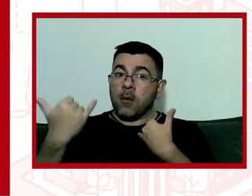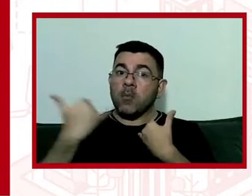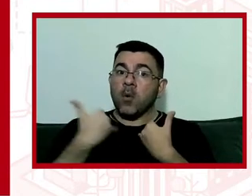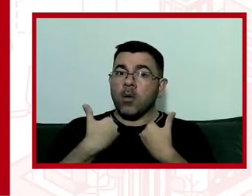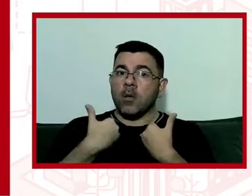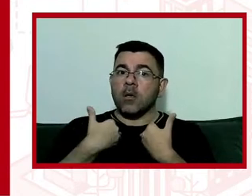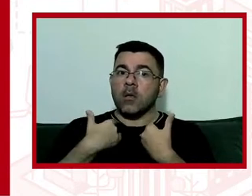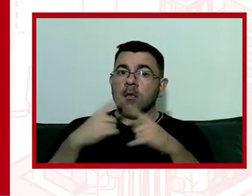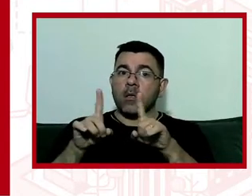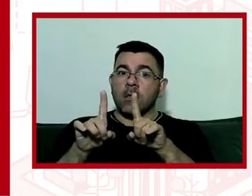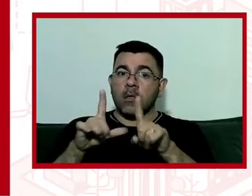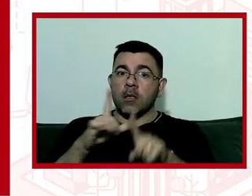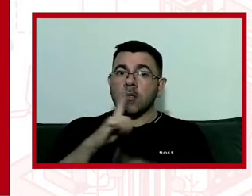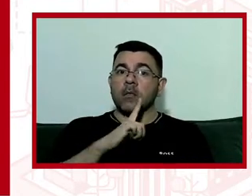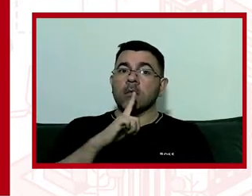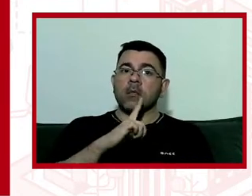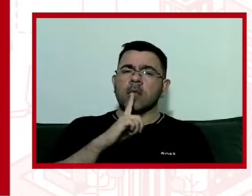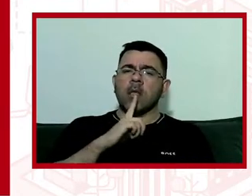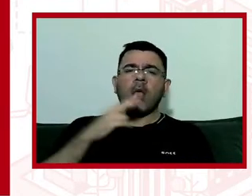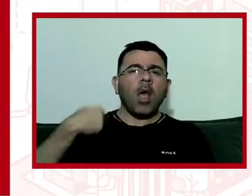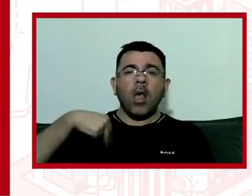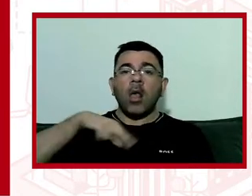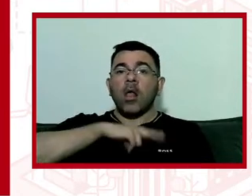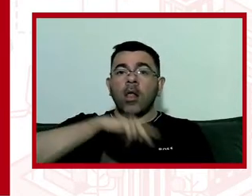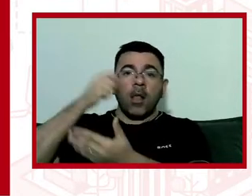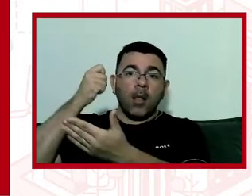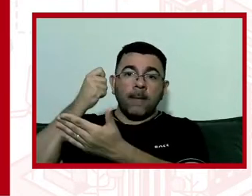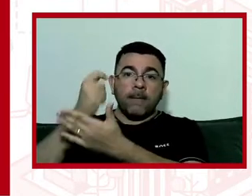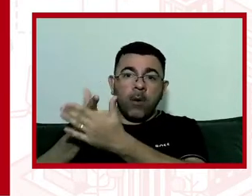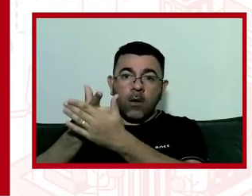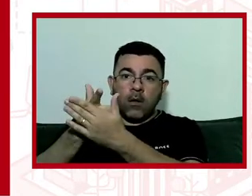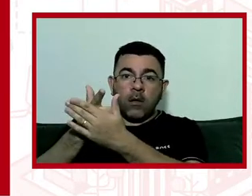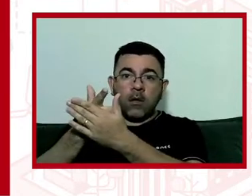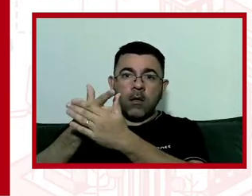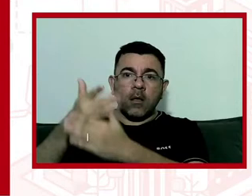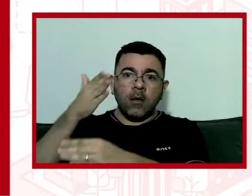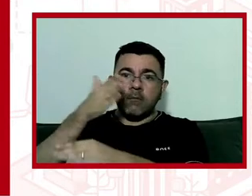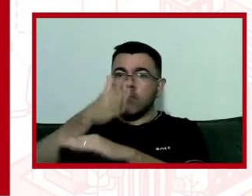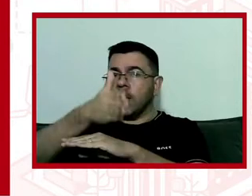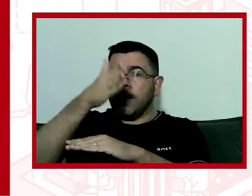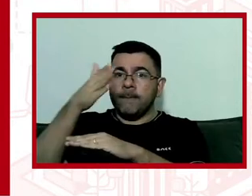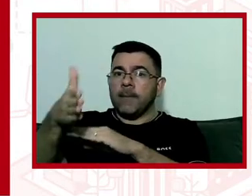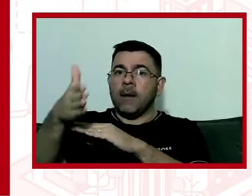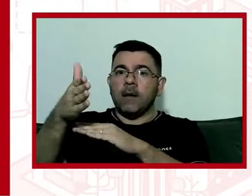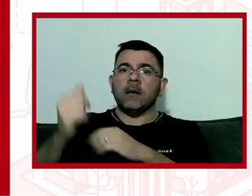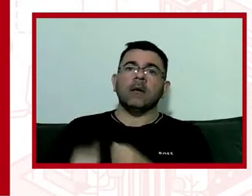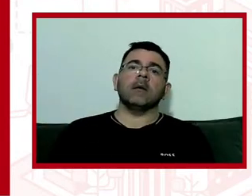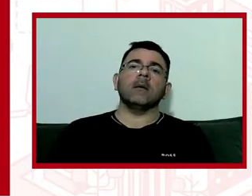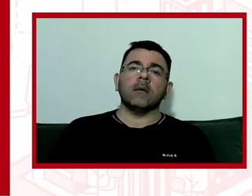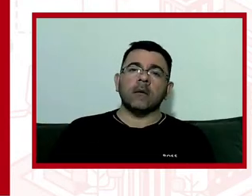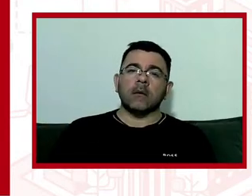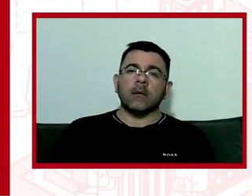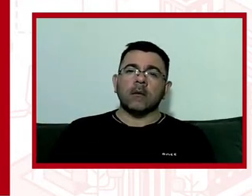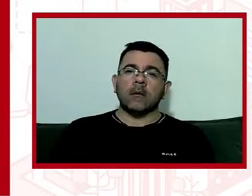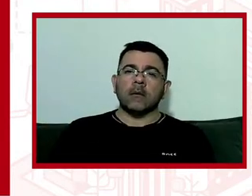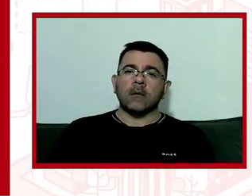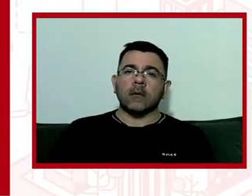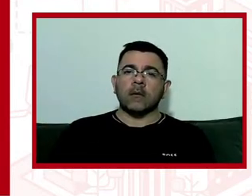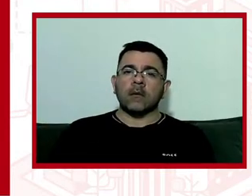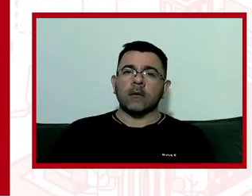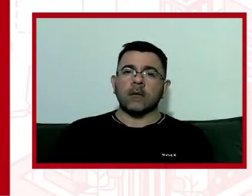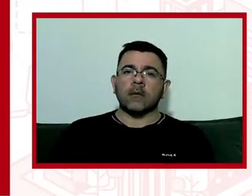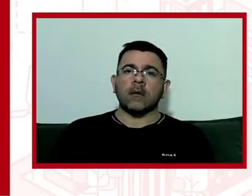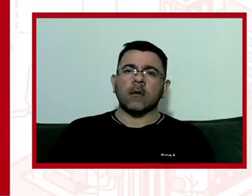a gente paga o é livre acesso né Qualquer usuário quiser entrar no no conecta da Saúde agendamento